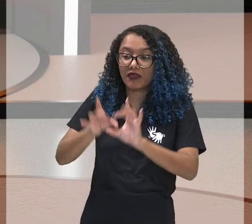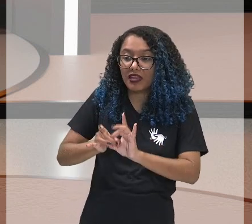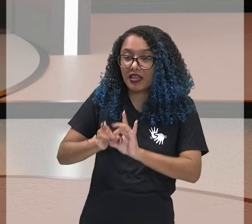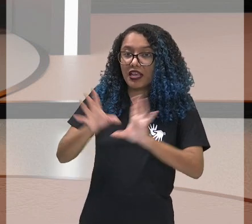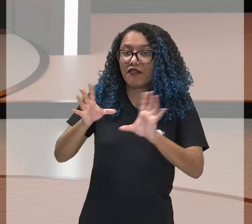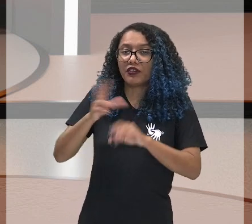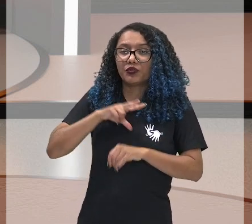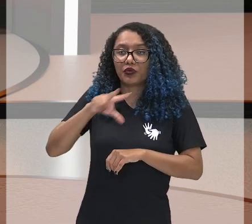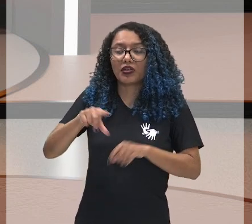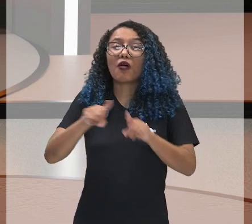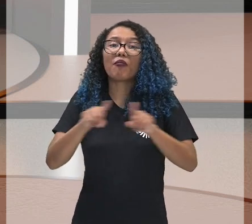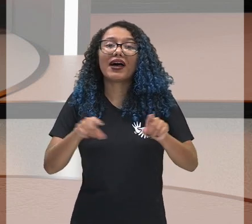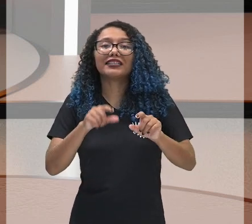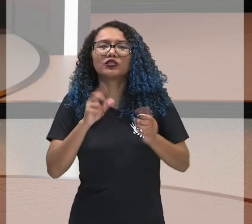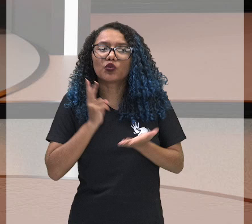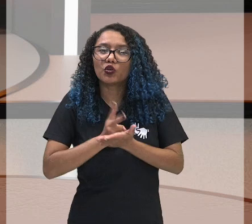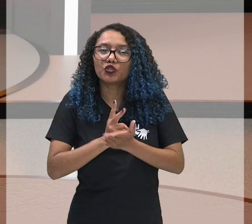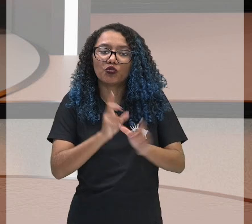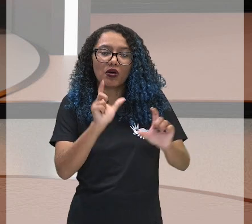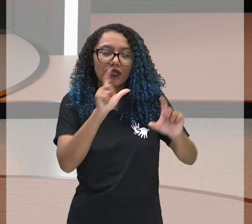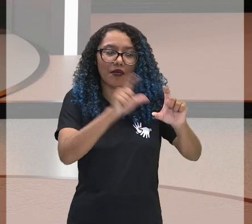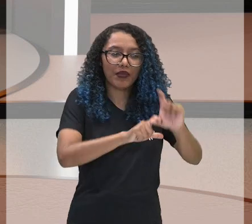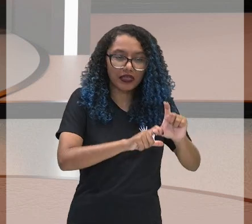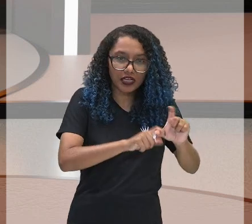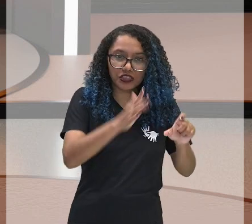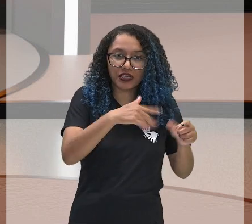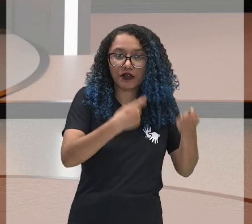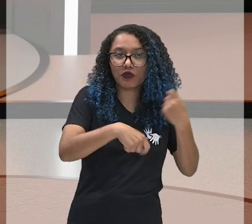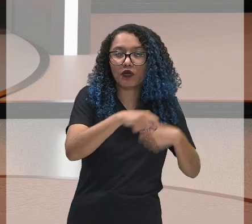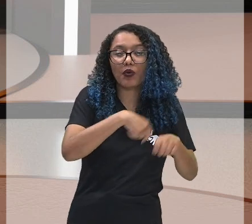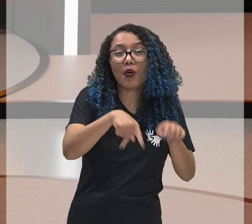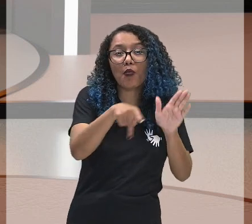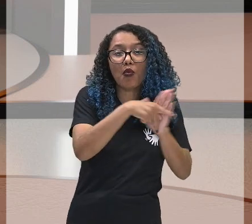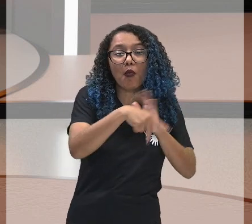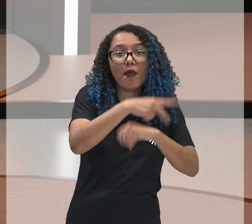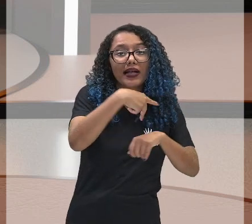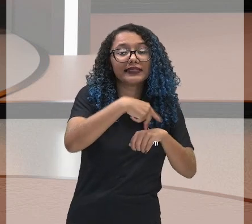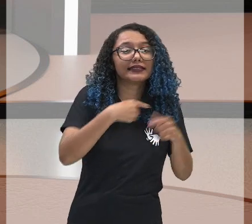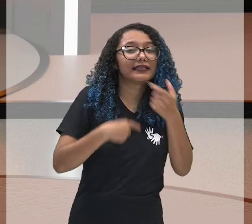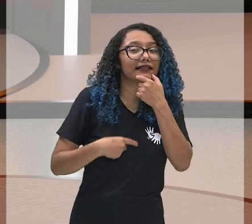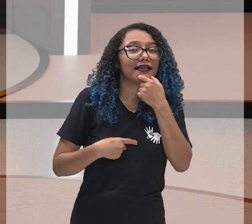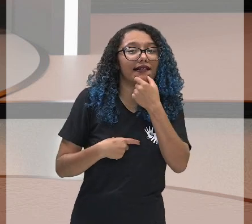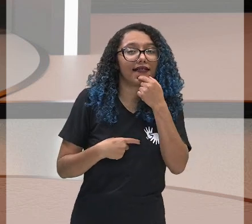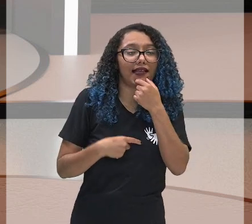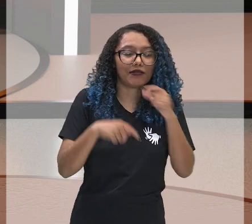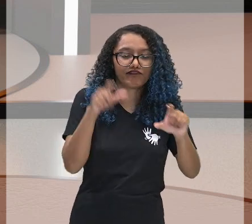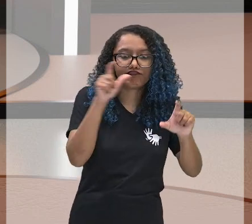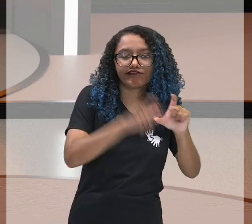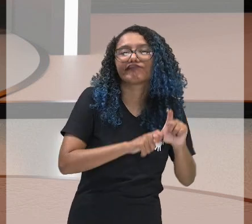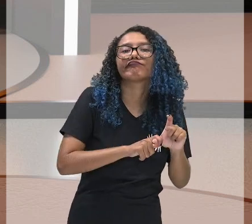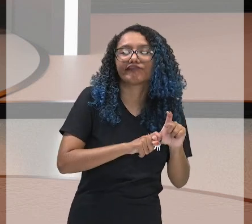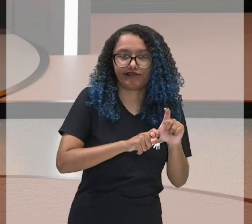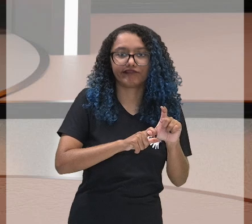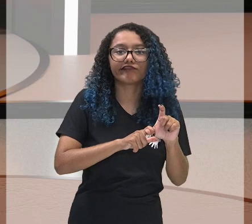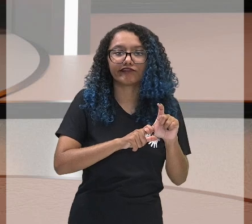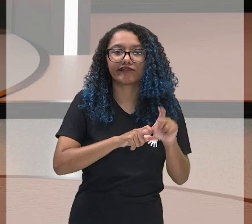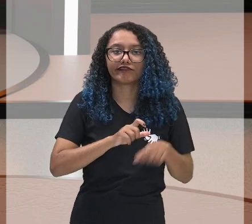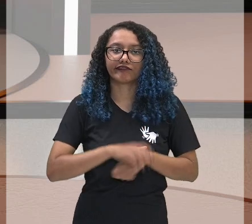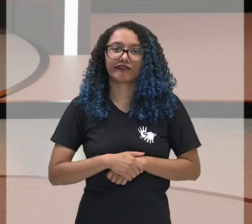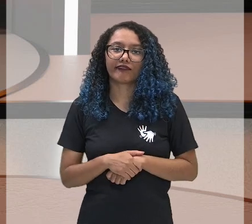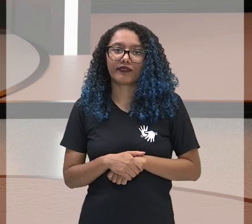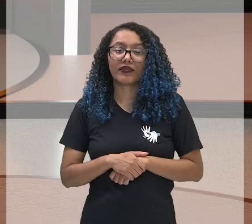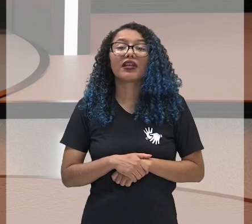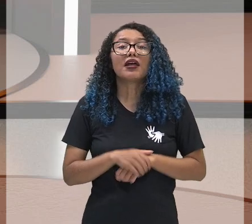ser dependente economicamente da Inglaterra. Então, de fato, a gente não ficou independente. O que houve foi